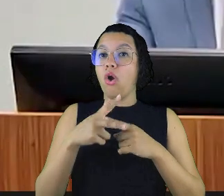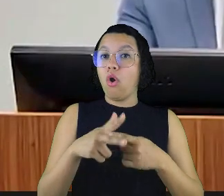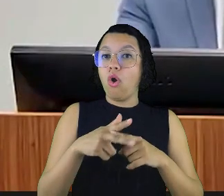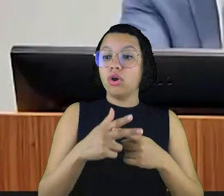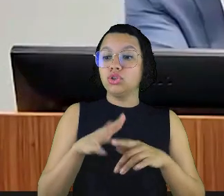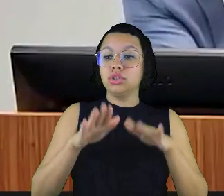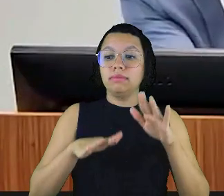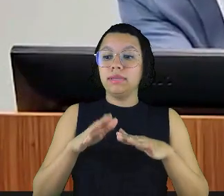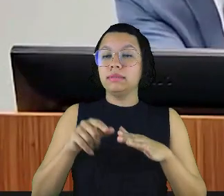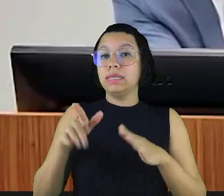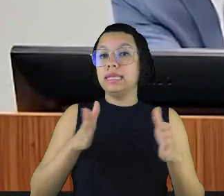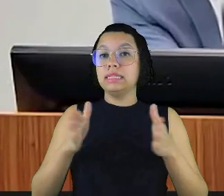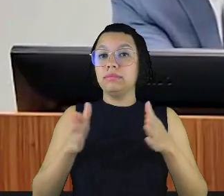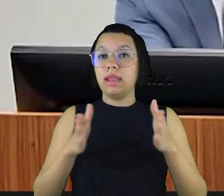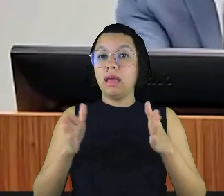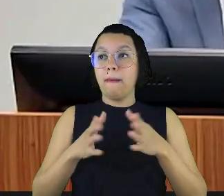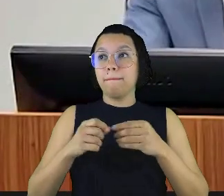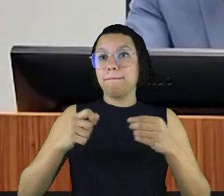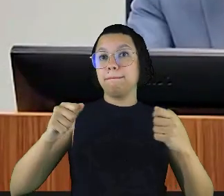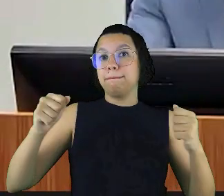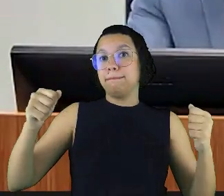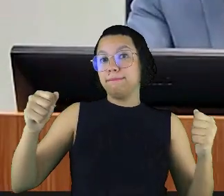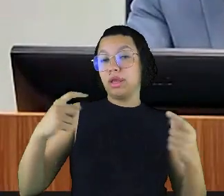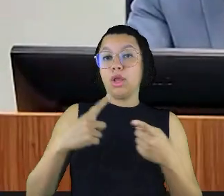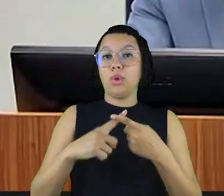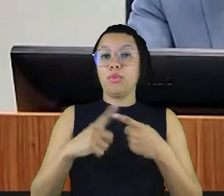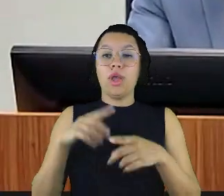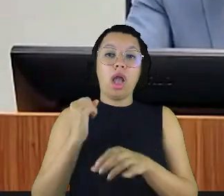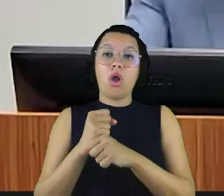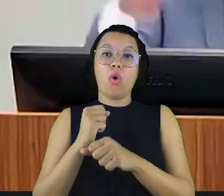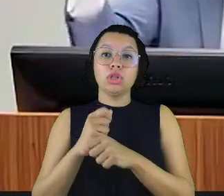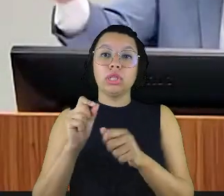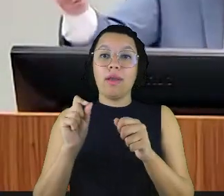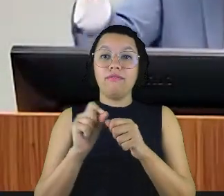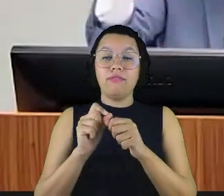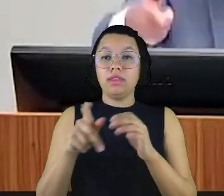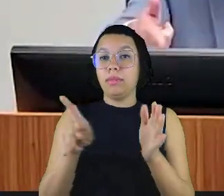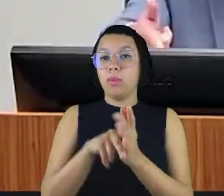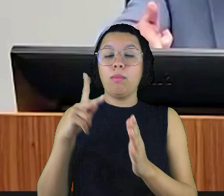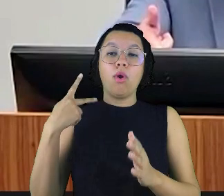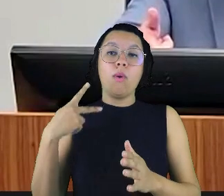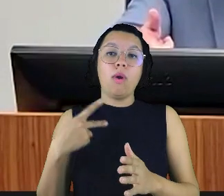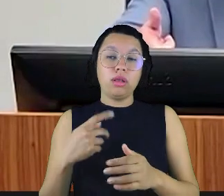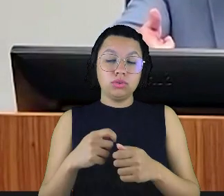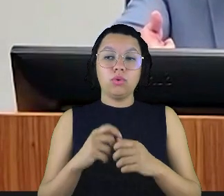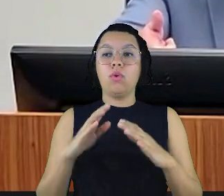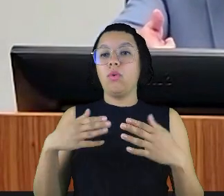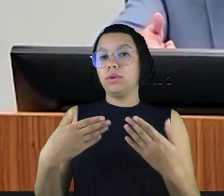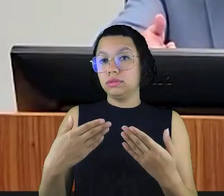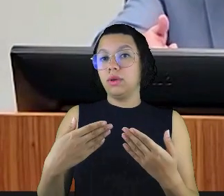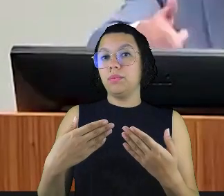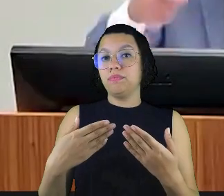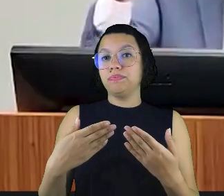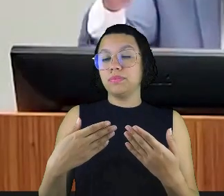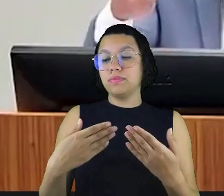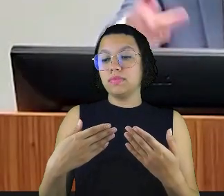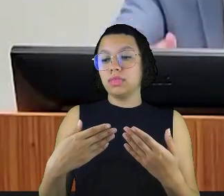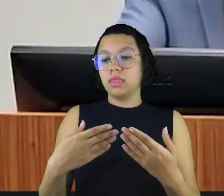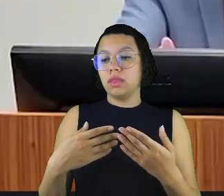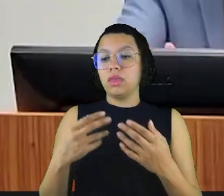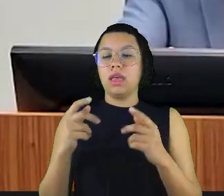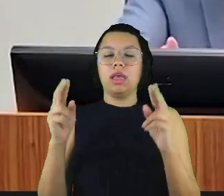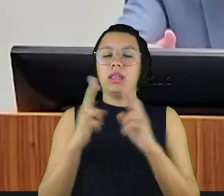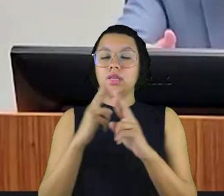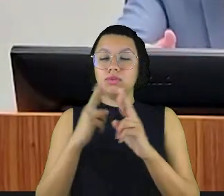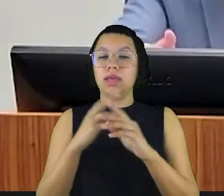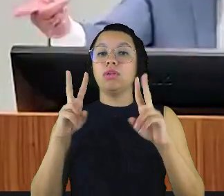bastante elástico, porque, afinal de contas, a conta não é feita pelo procurador, isso demanda, no caso de contribuição previdenciária, tanto